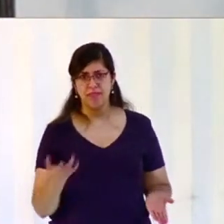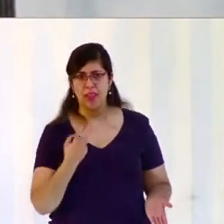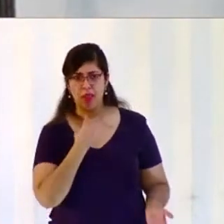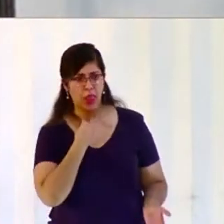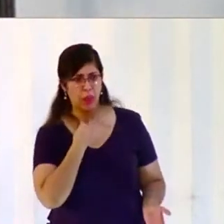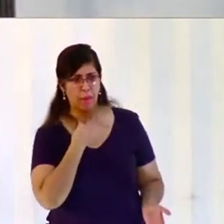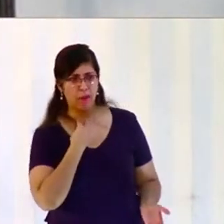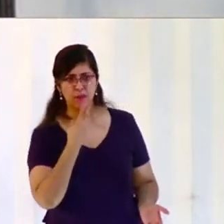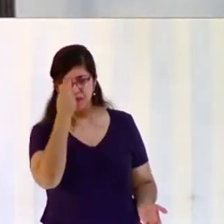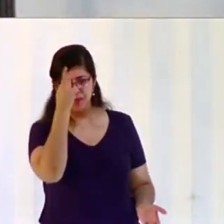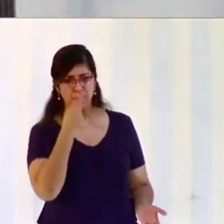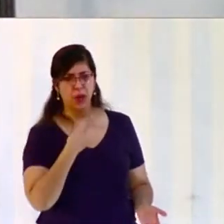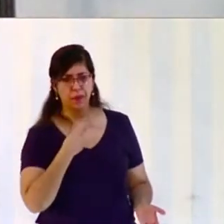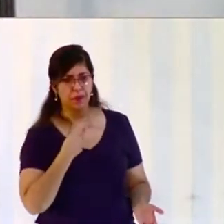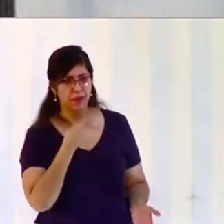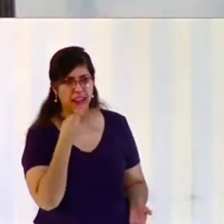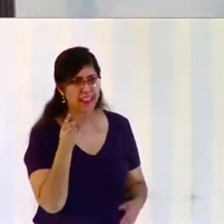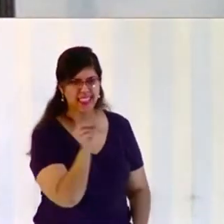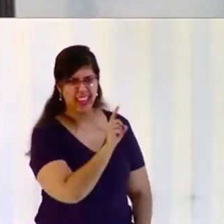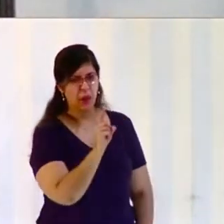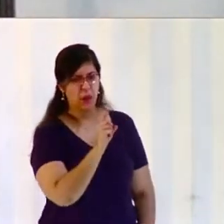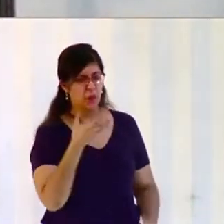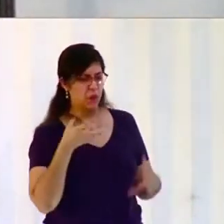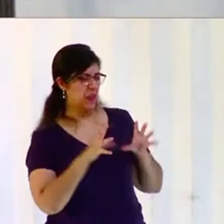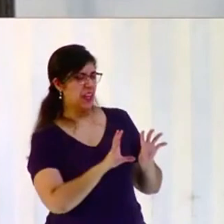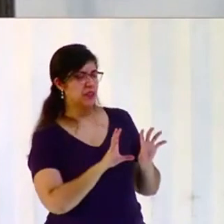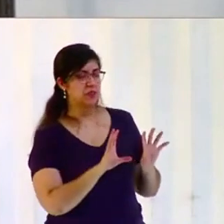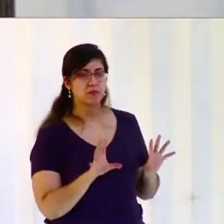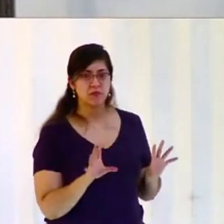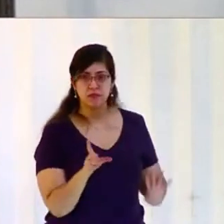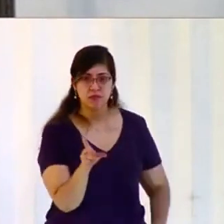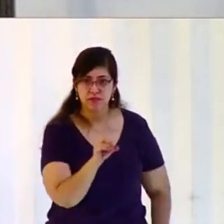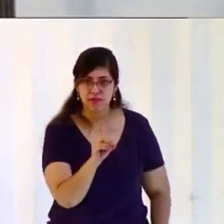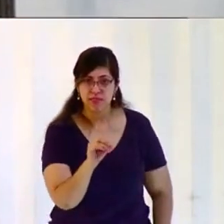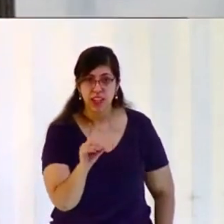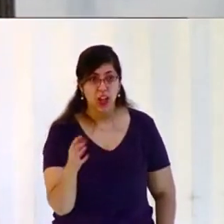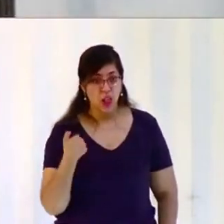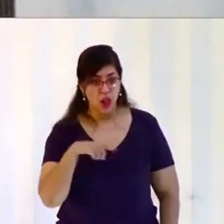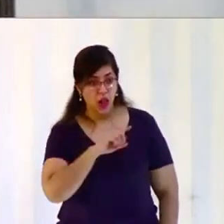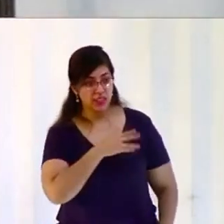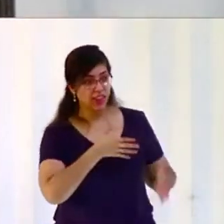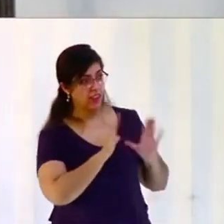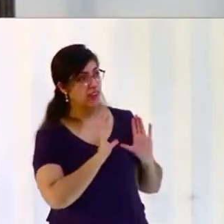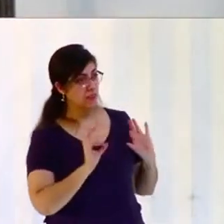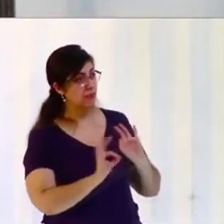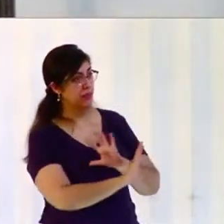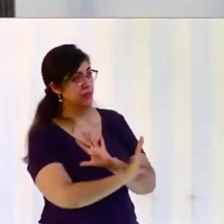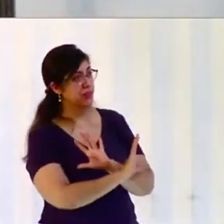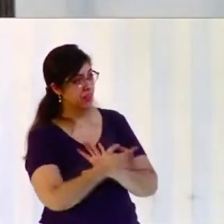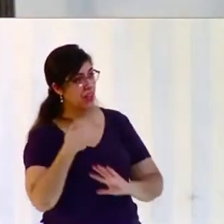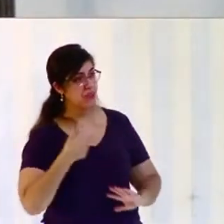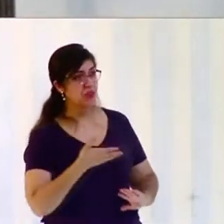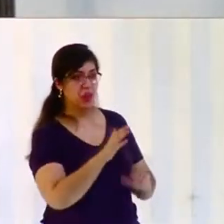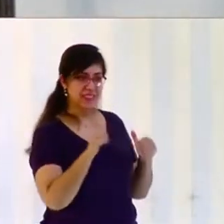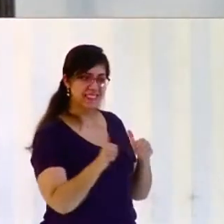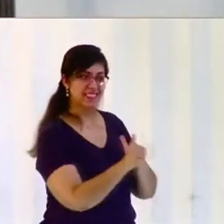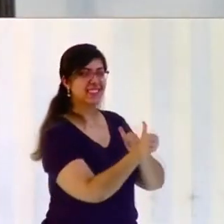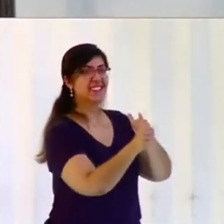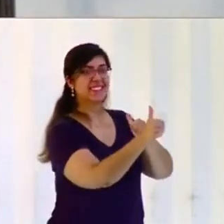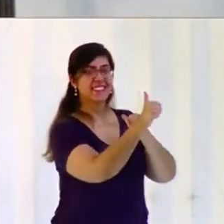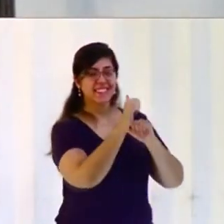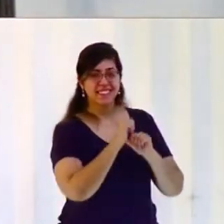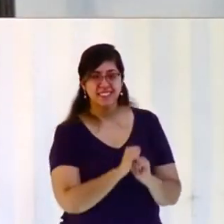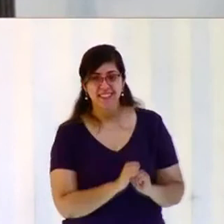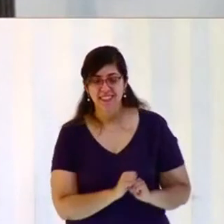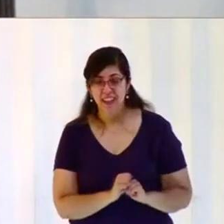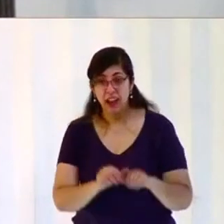teríamos condição de dizer não. Foi aceito. Estar com o Senhor é o chamado constante.